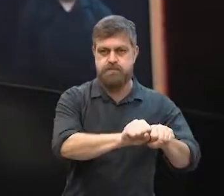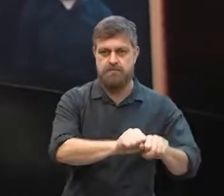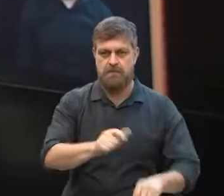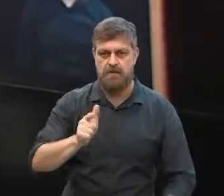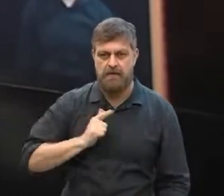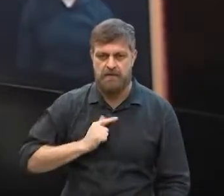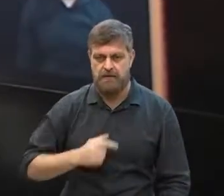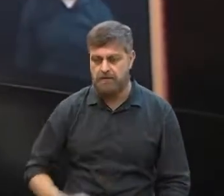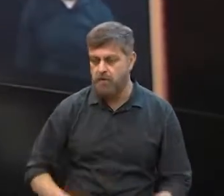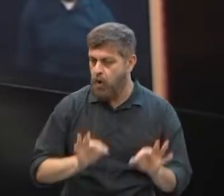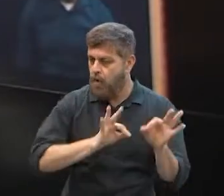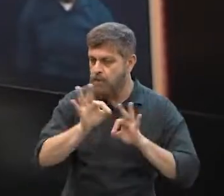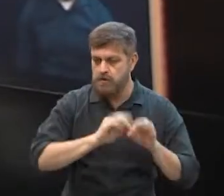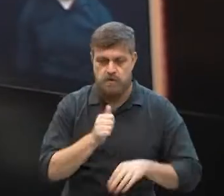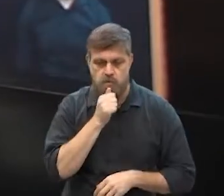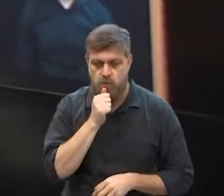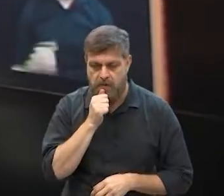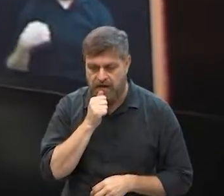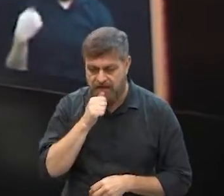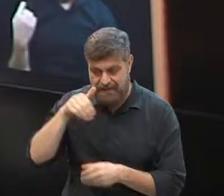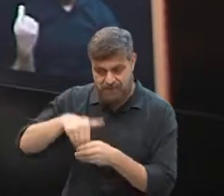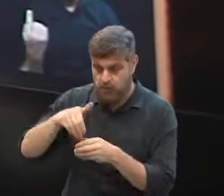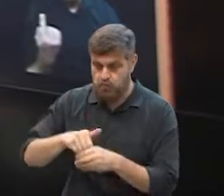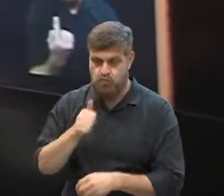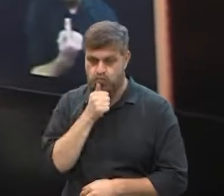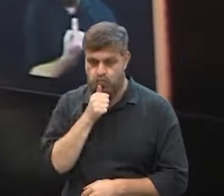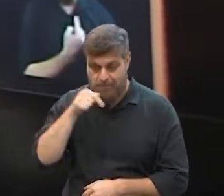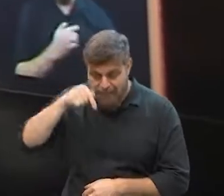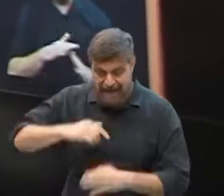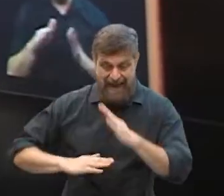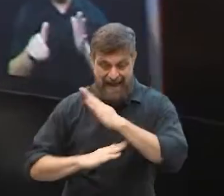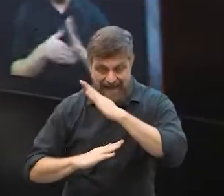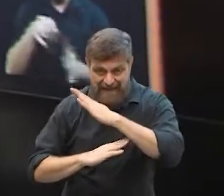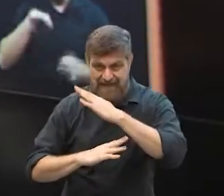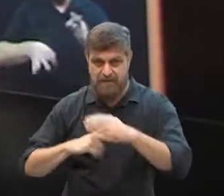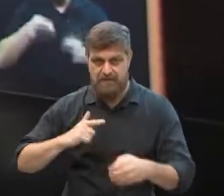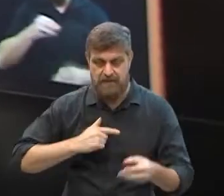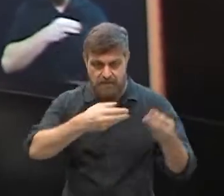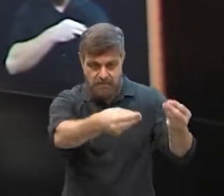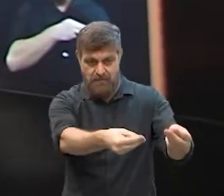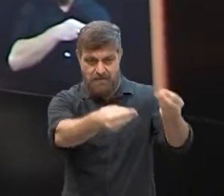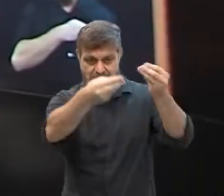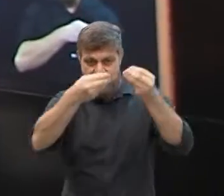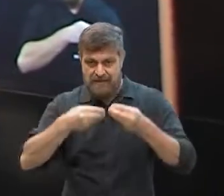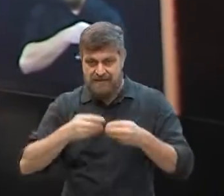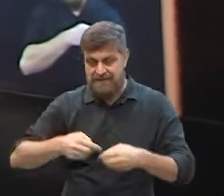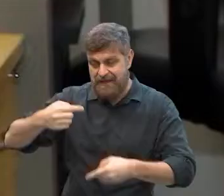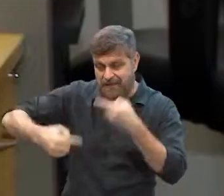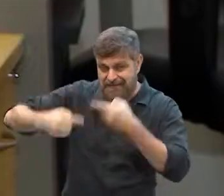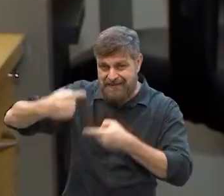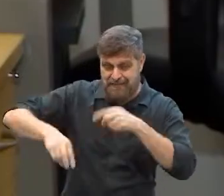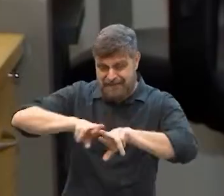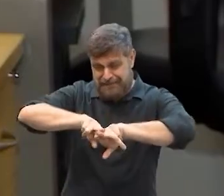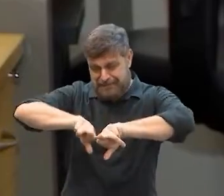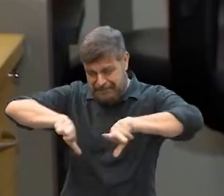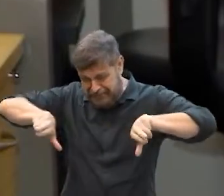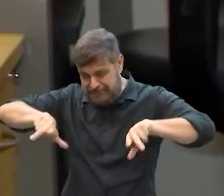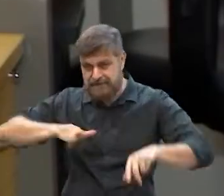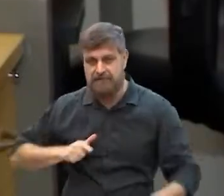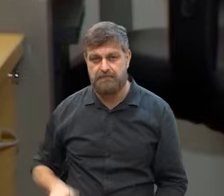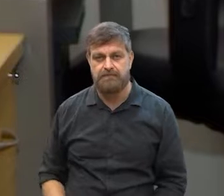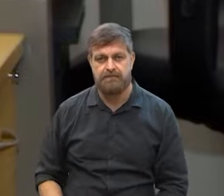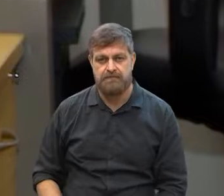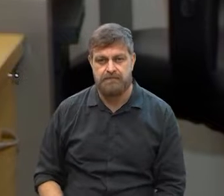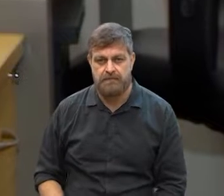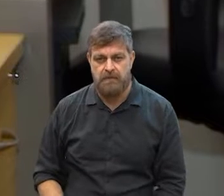passou por um projeto na Casa, mas a casa acaba trazendo também os principais debates da cidade para o seu